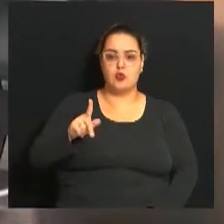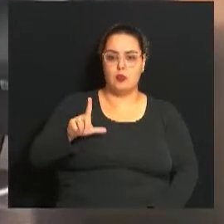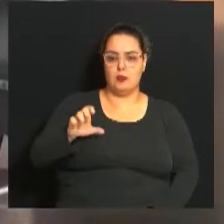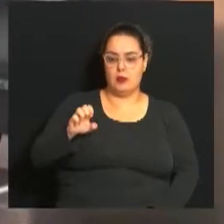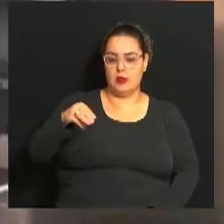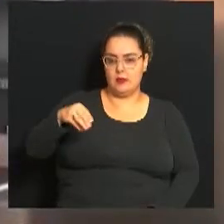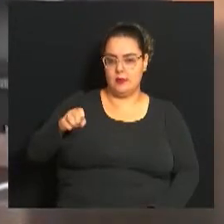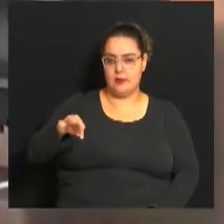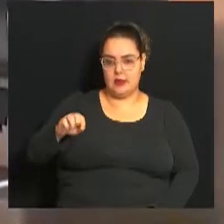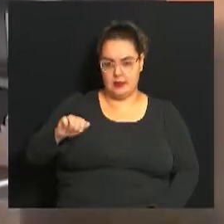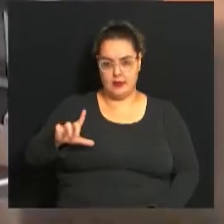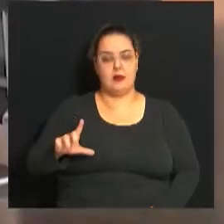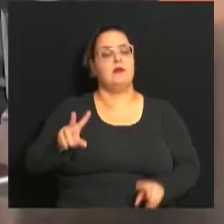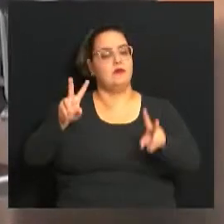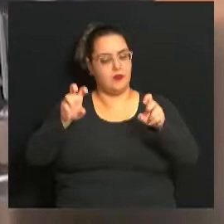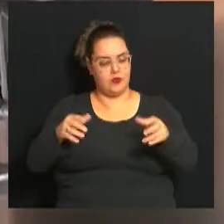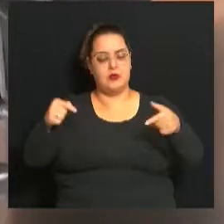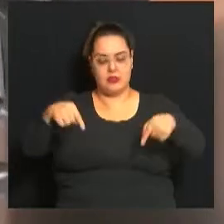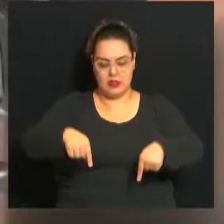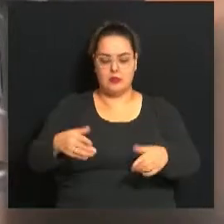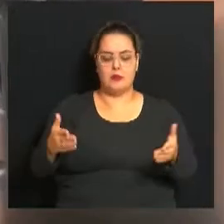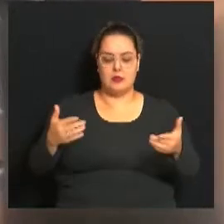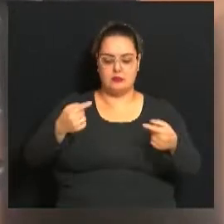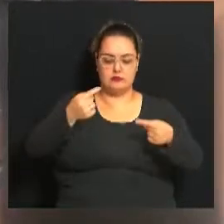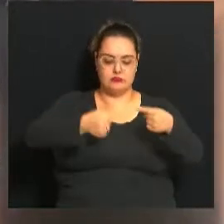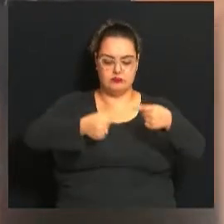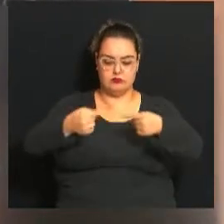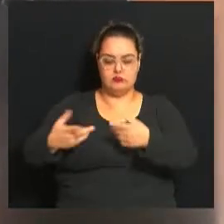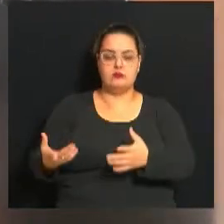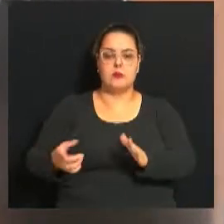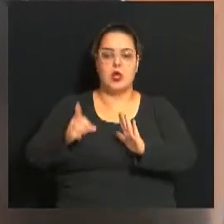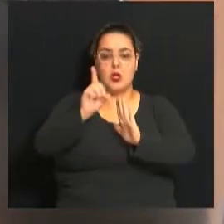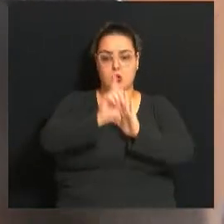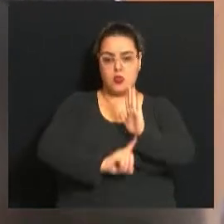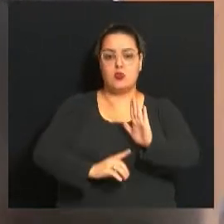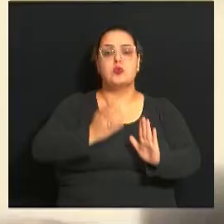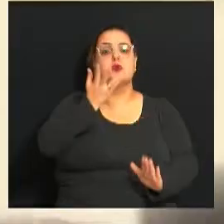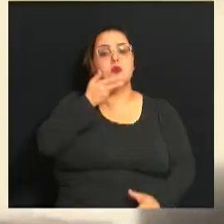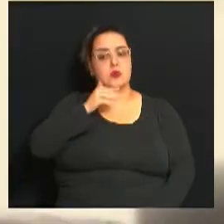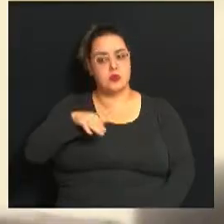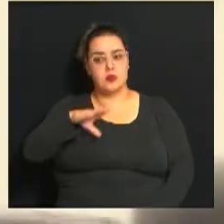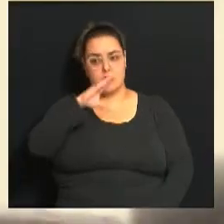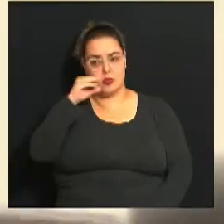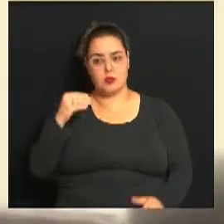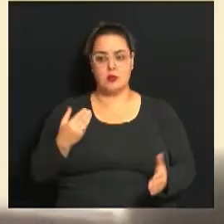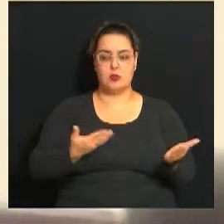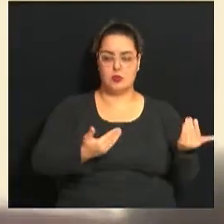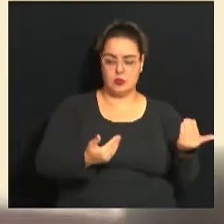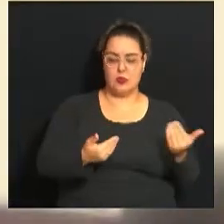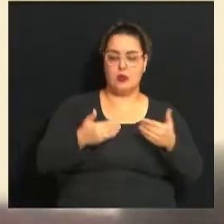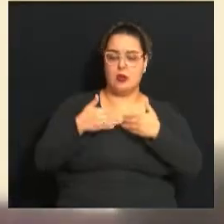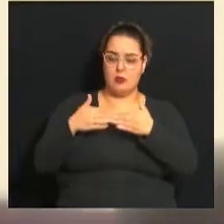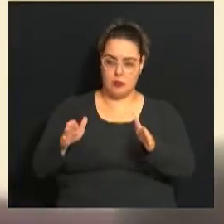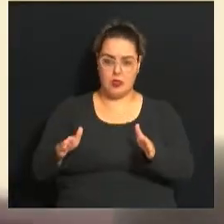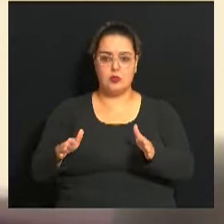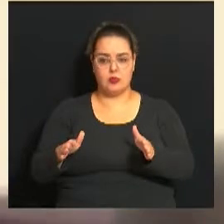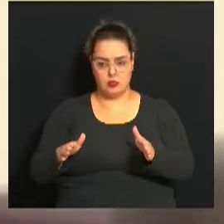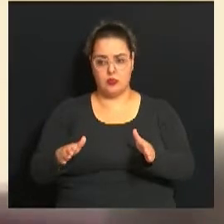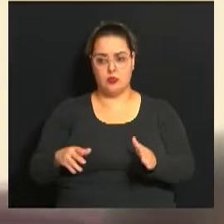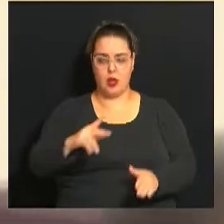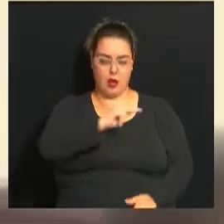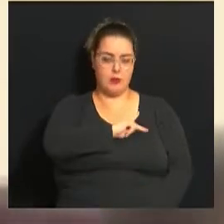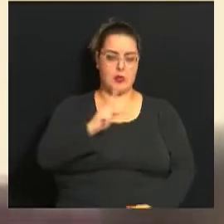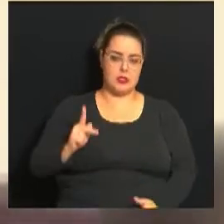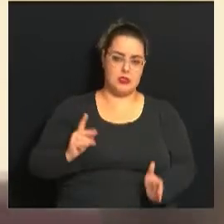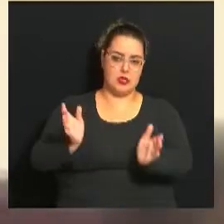ordinária da Comissão de Defesa da Criança, Adolescente e Juventude da Câmara. Na abertura, a presidente da comissão,